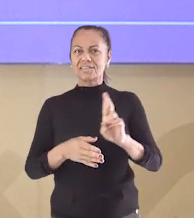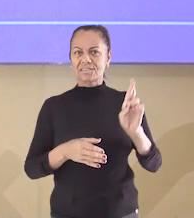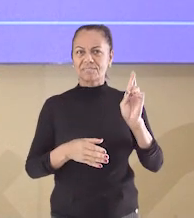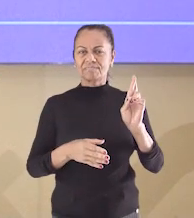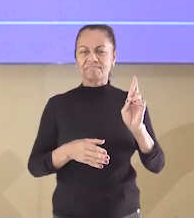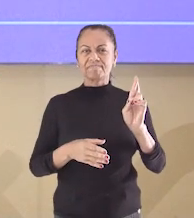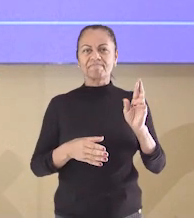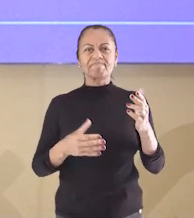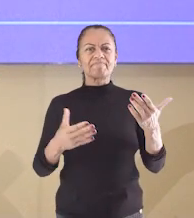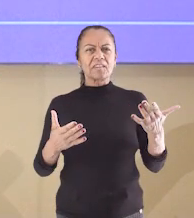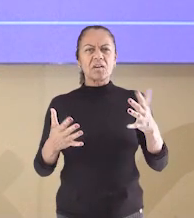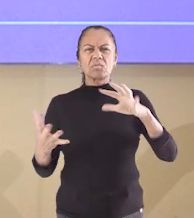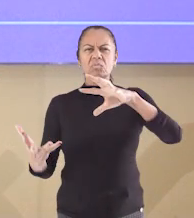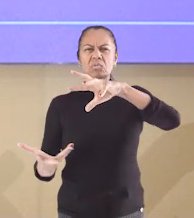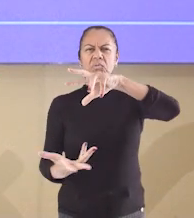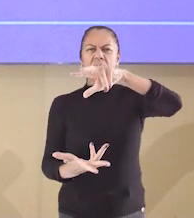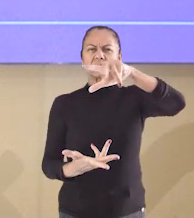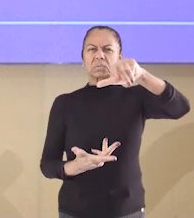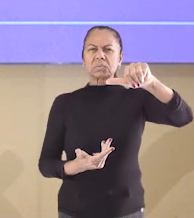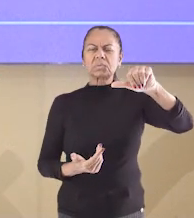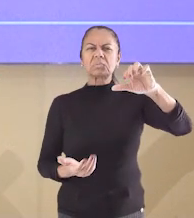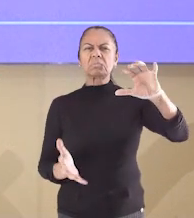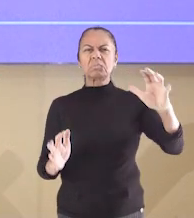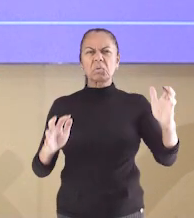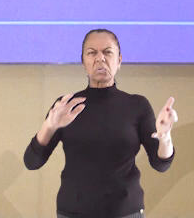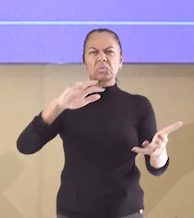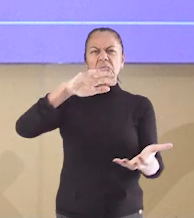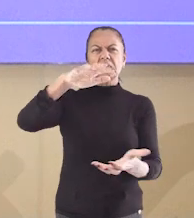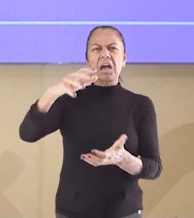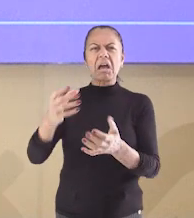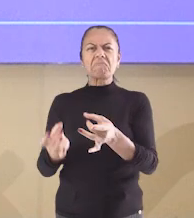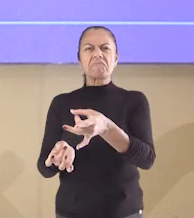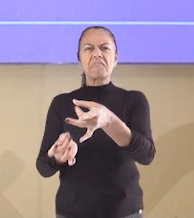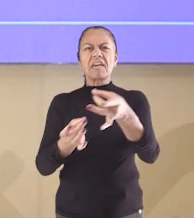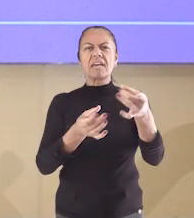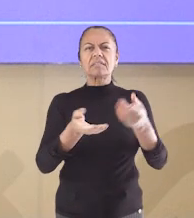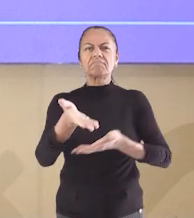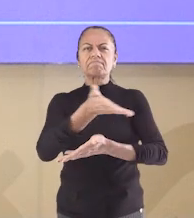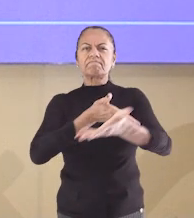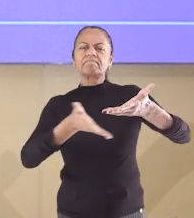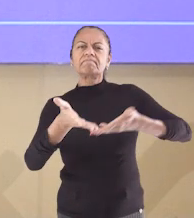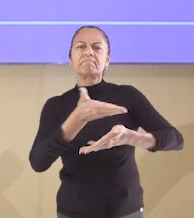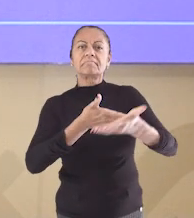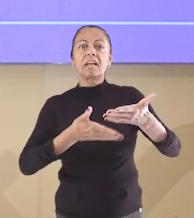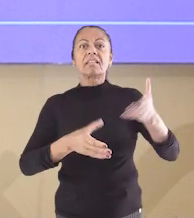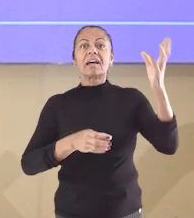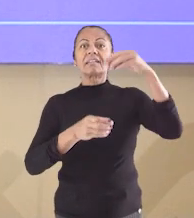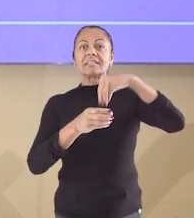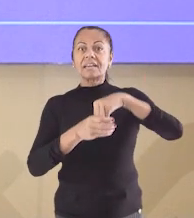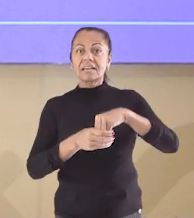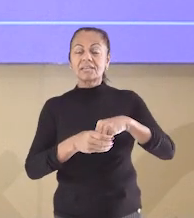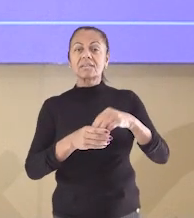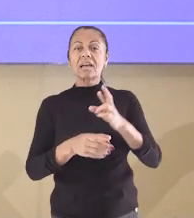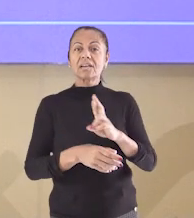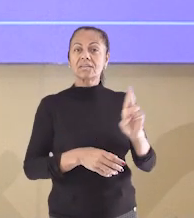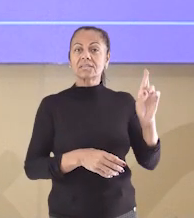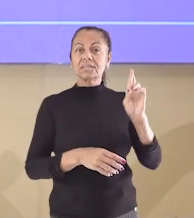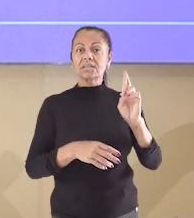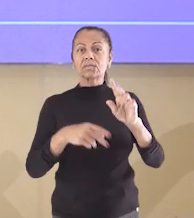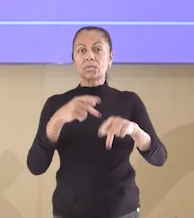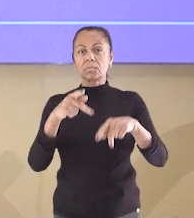das religiões é o amor e o respeito, valores presentes nos textos sagrados.